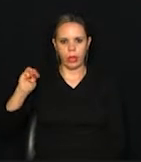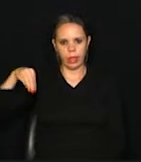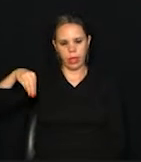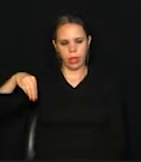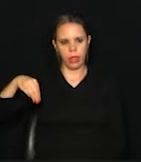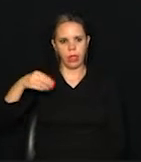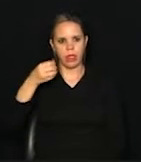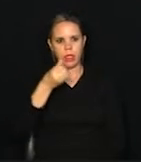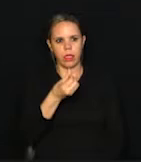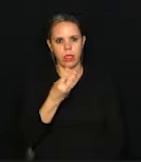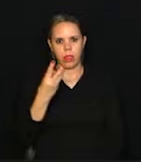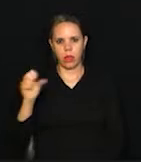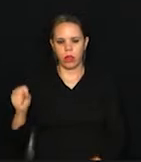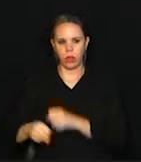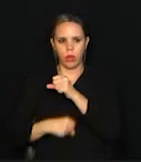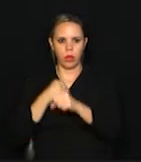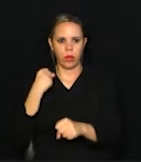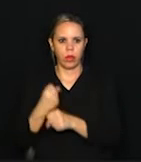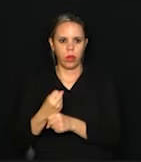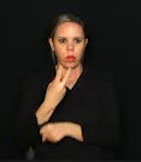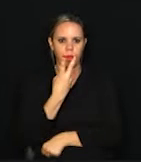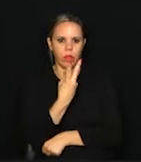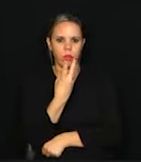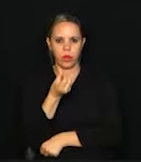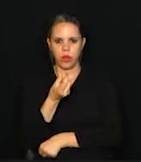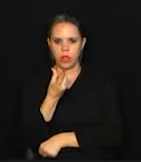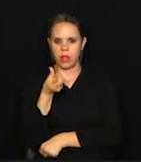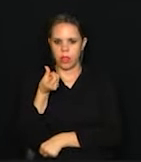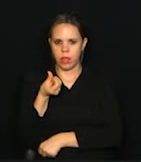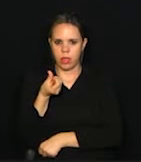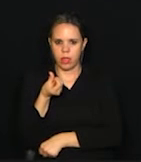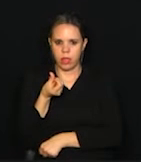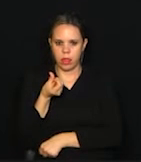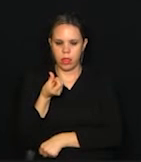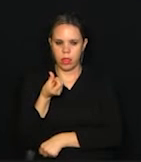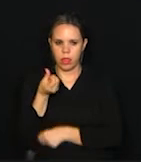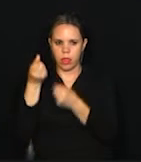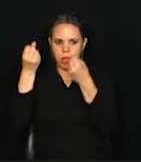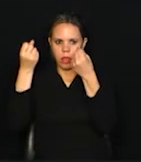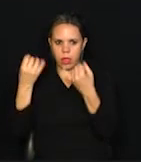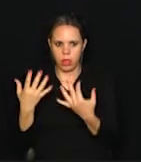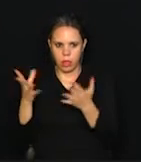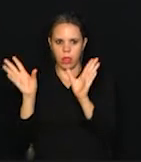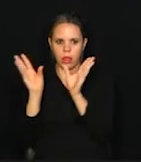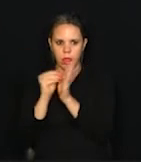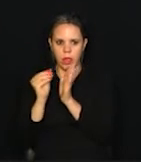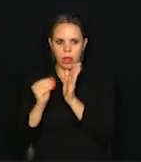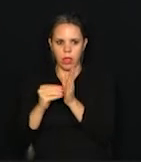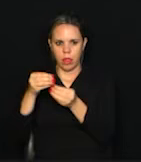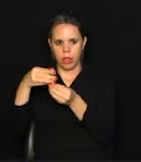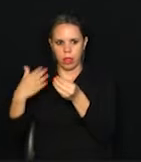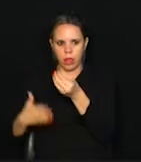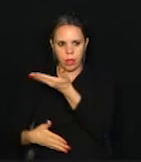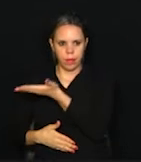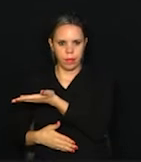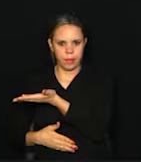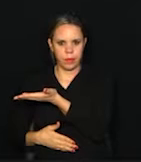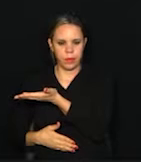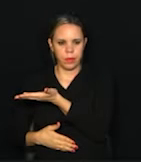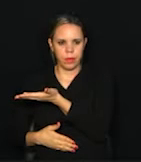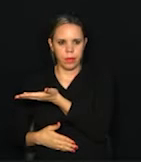638, de 2016, então, quando foi especificada o conteúdo ali